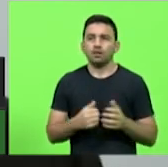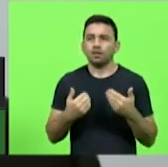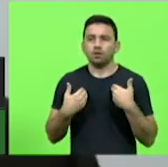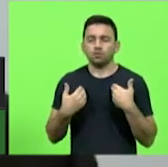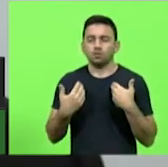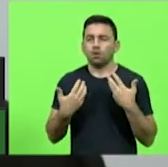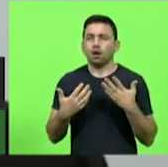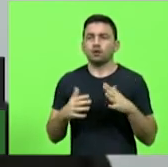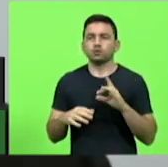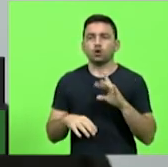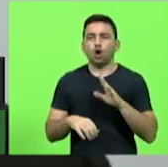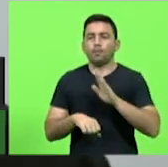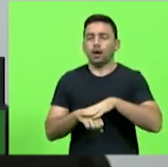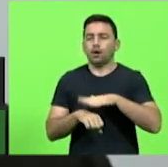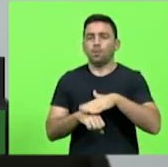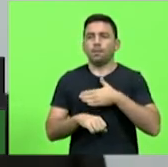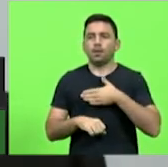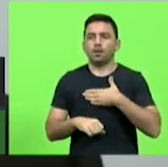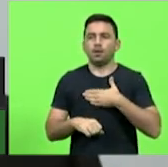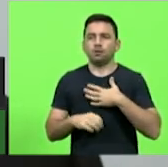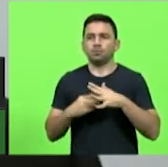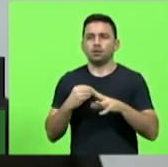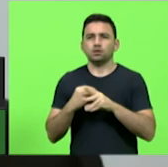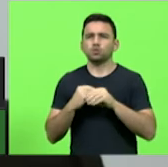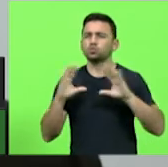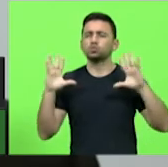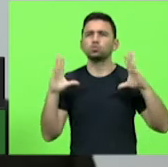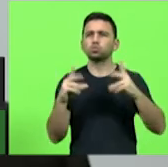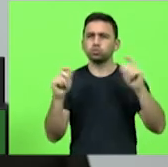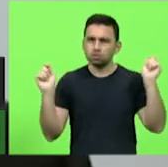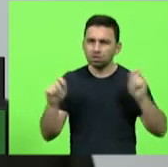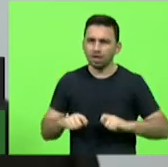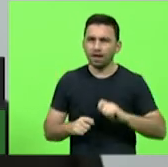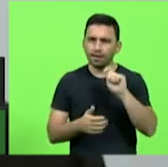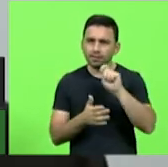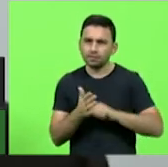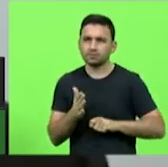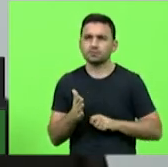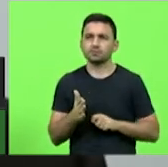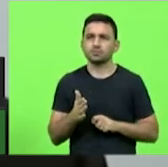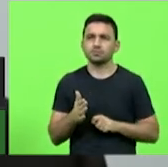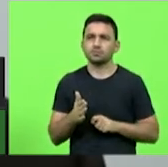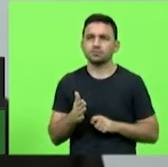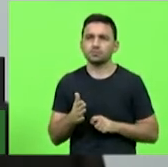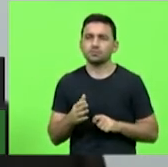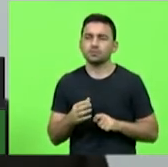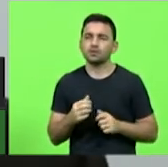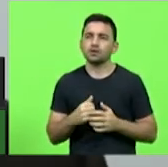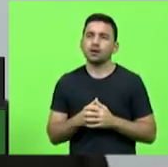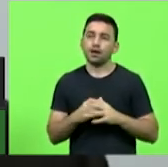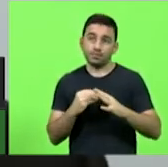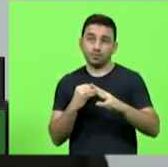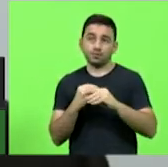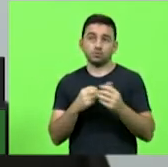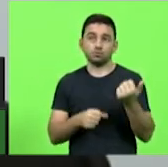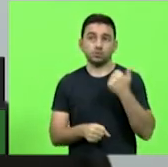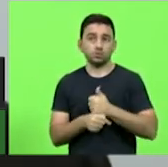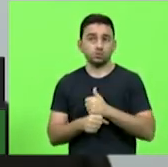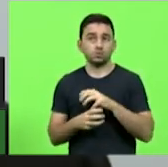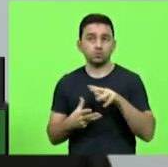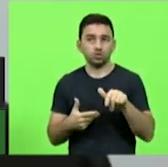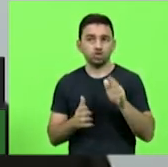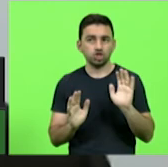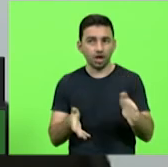autor, só eu, dentro da emenda, mas que todo mundo possa assinar comigo. Mas como a emenda substitutiva global passou